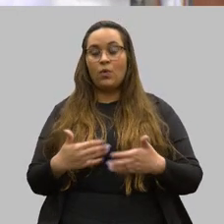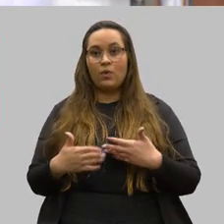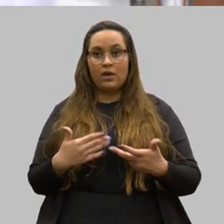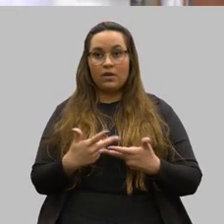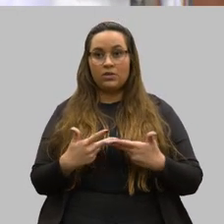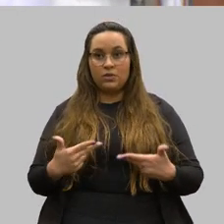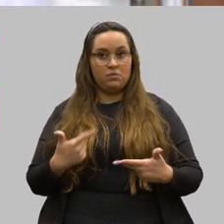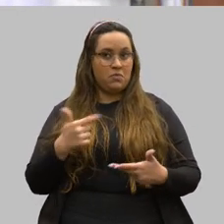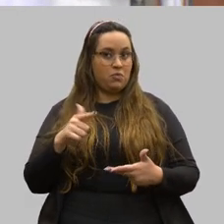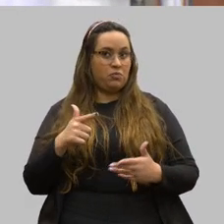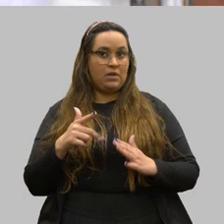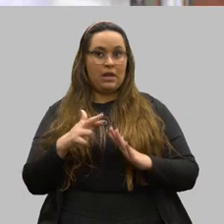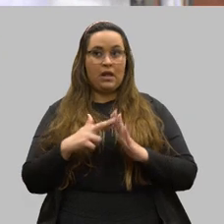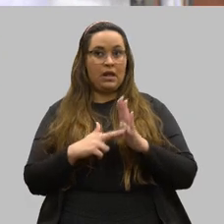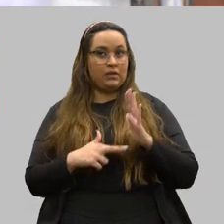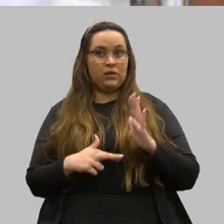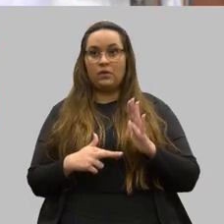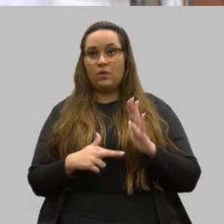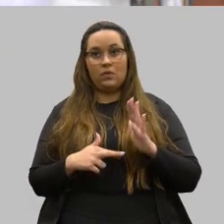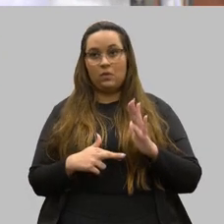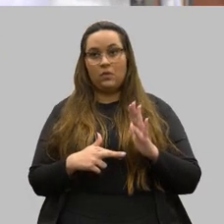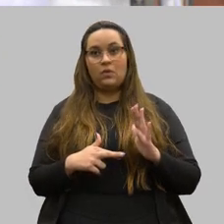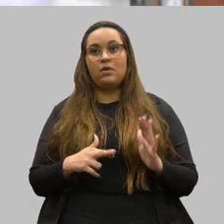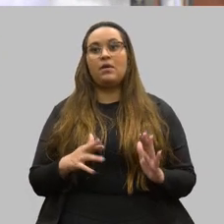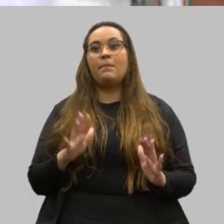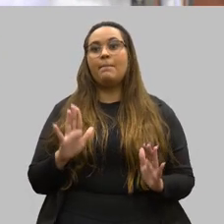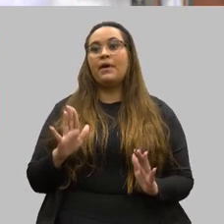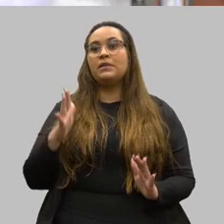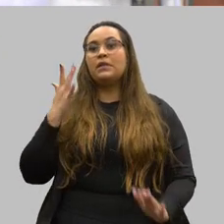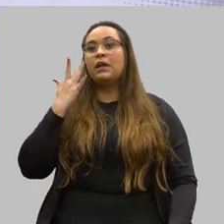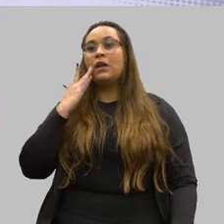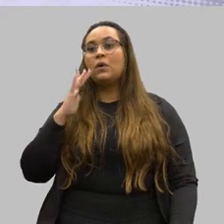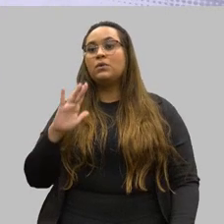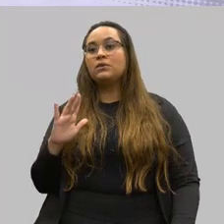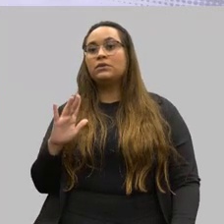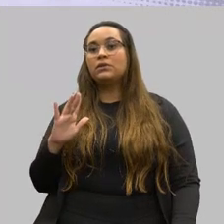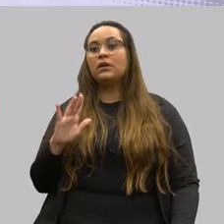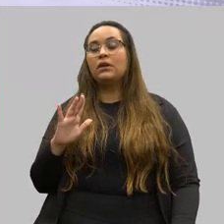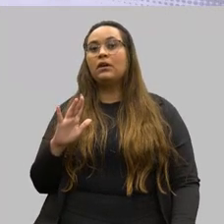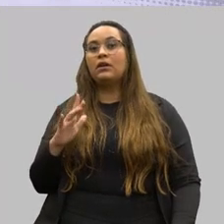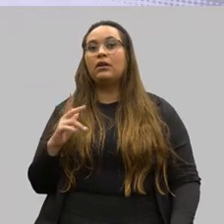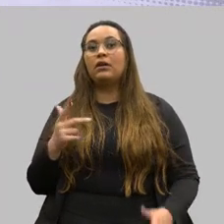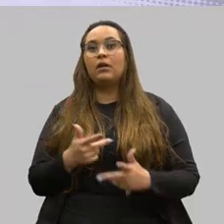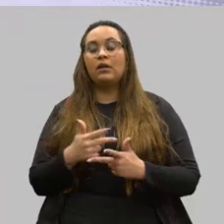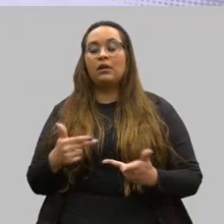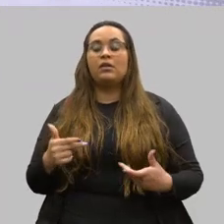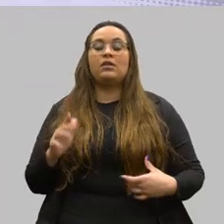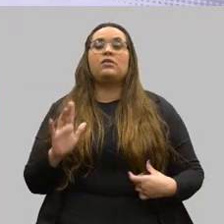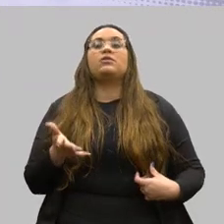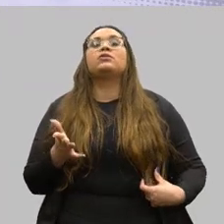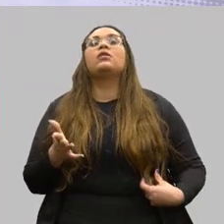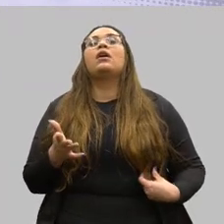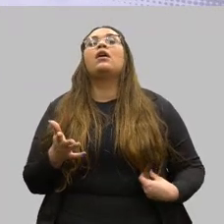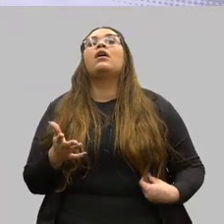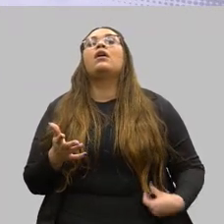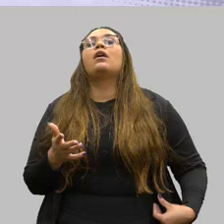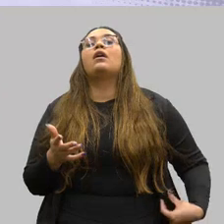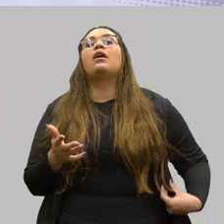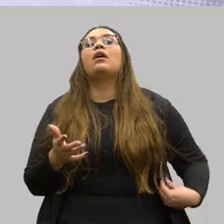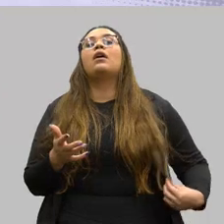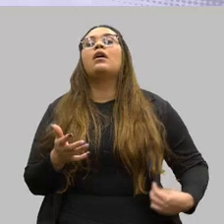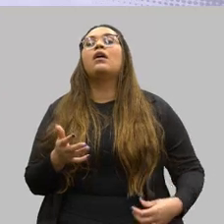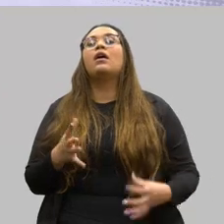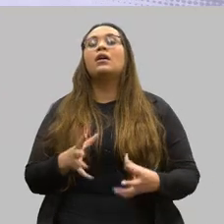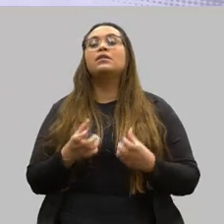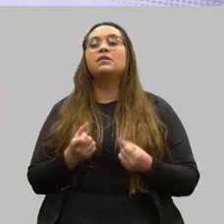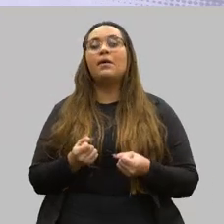Lau do relatório a não ser as vistorias normais por questões de avcb em que isso é tratado com a